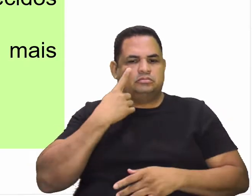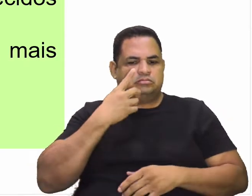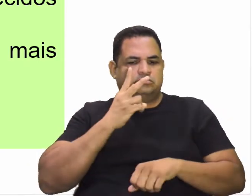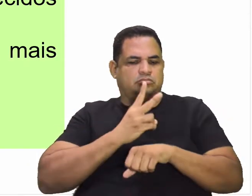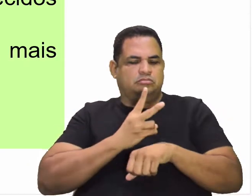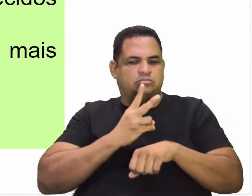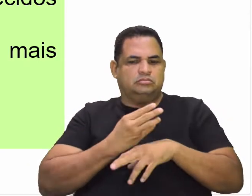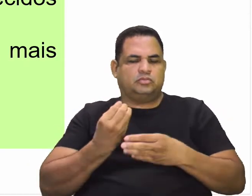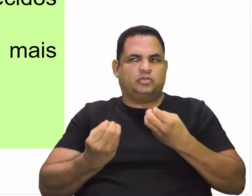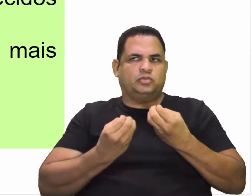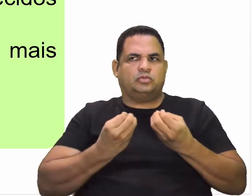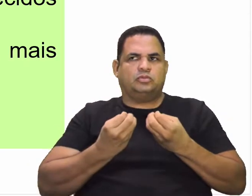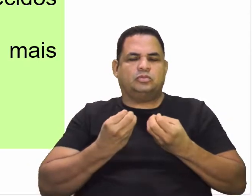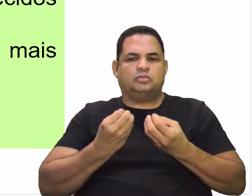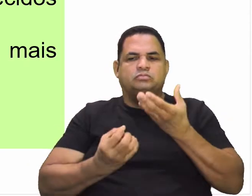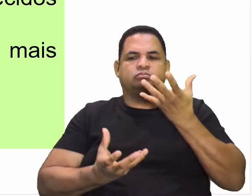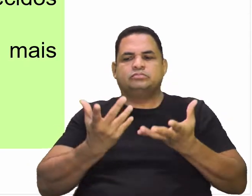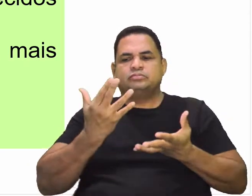assistirmos como o fogo.